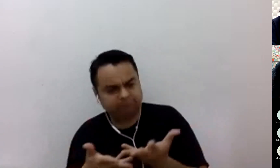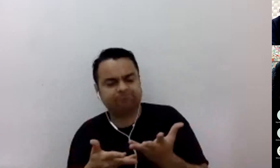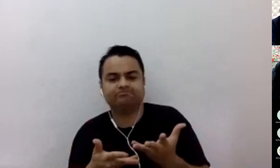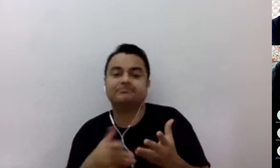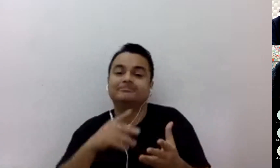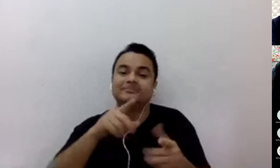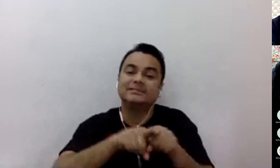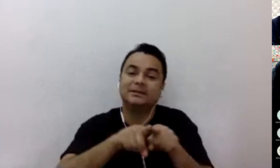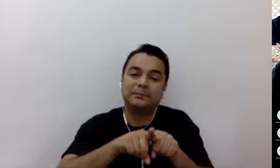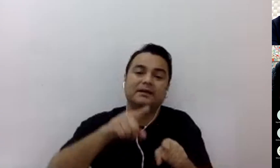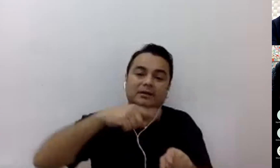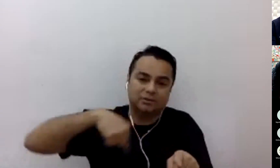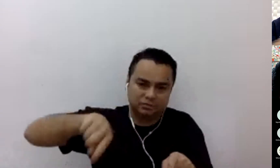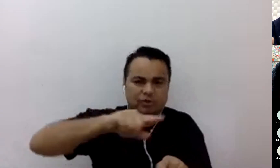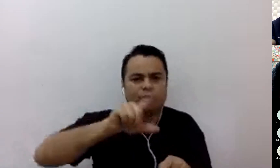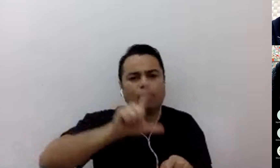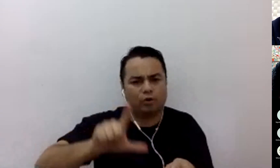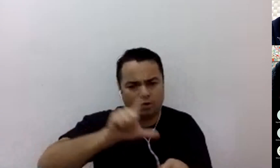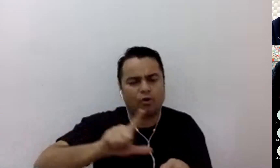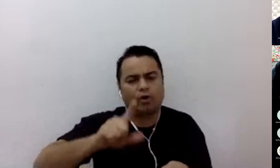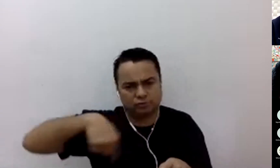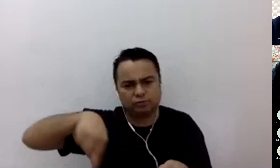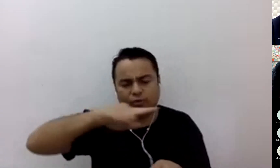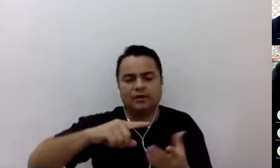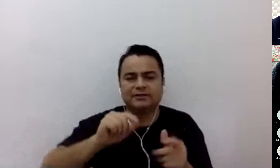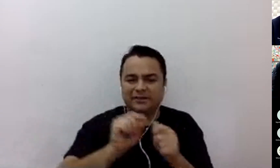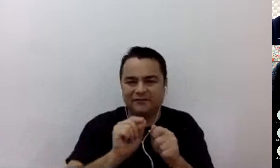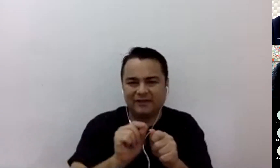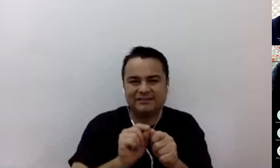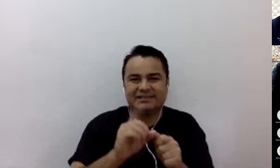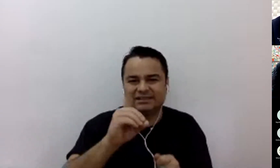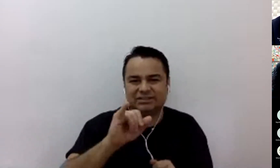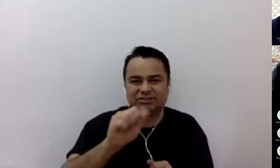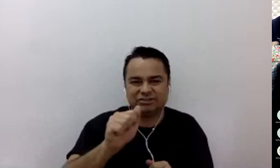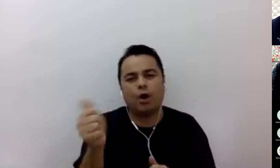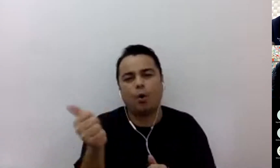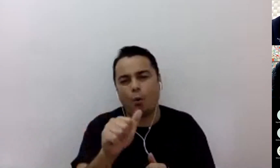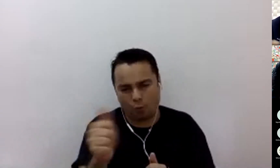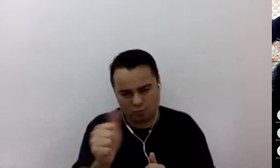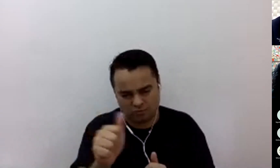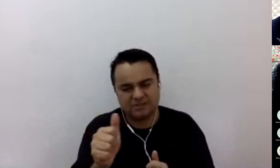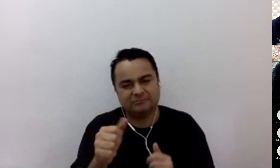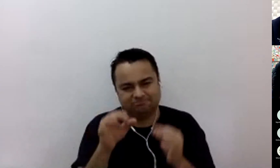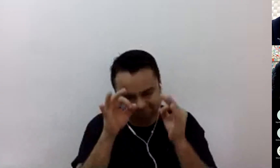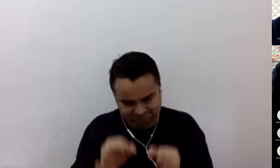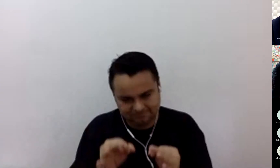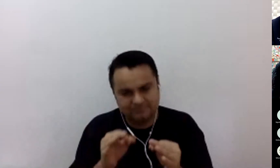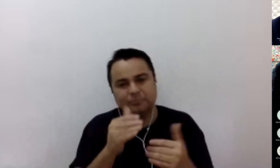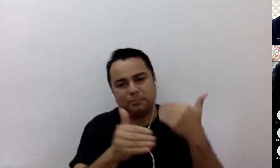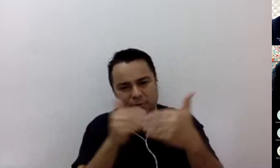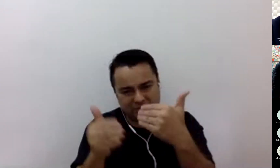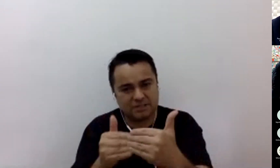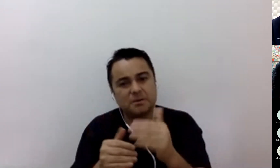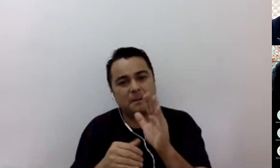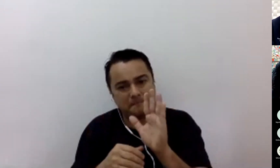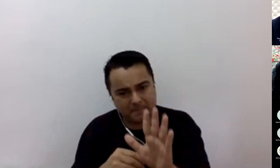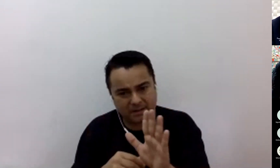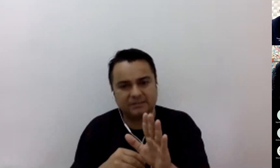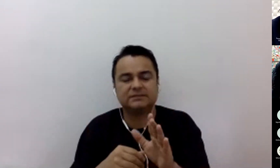ser da mesma forma o processo. Lógico que a gente vai fazer isso no dia 11, que é o procedimento, que é todo o processo, mas